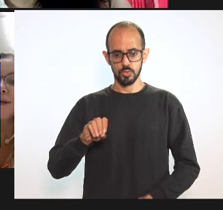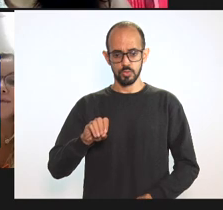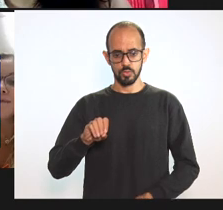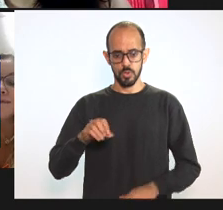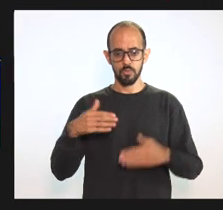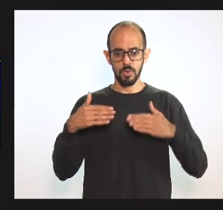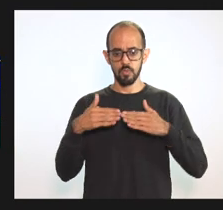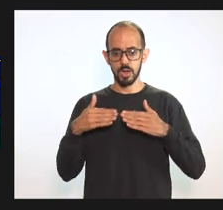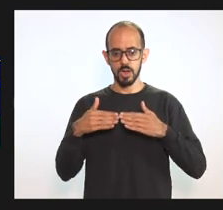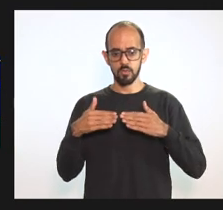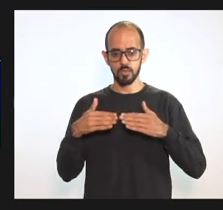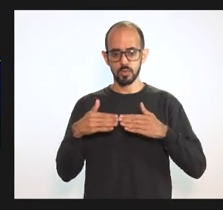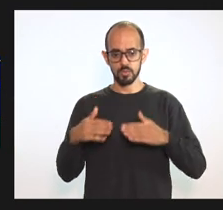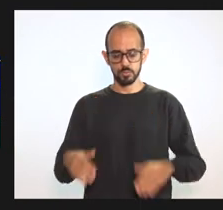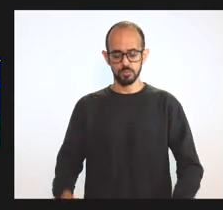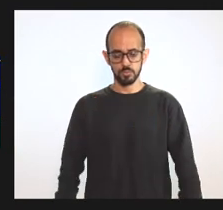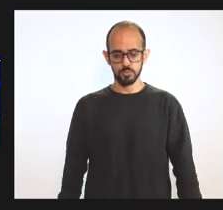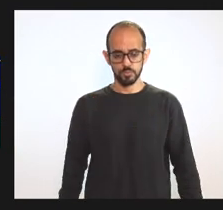Favorável, senhor presidente.